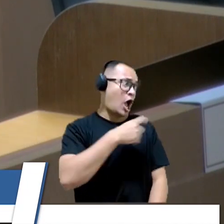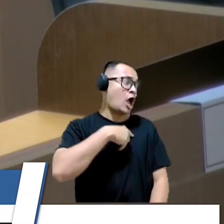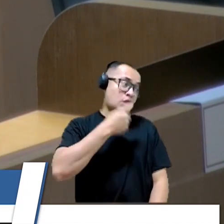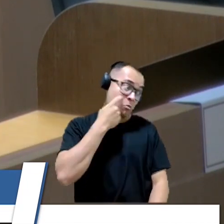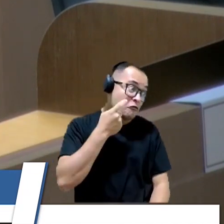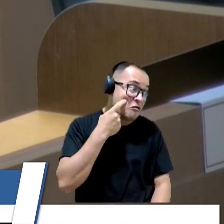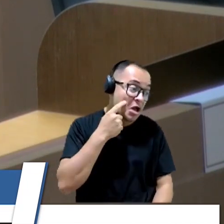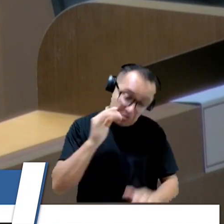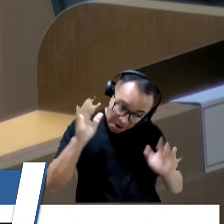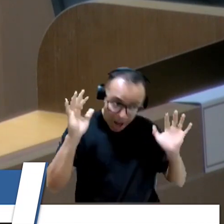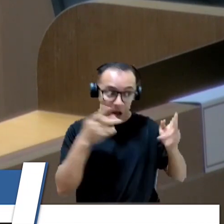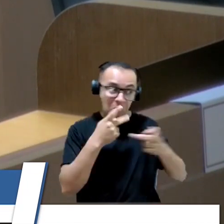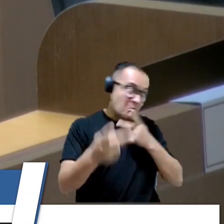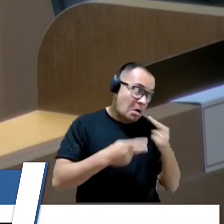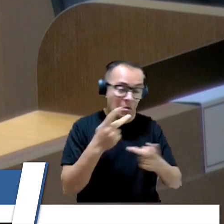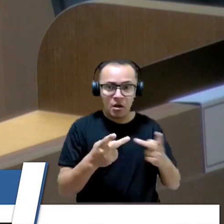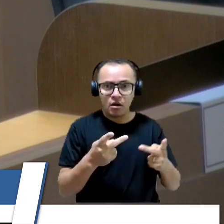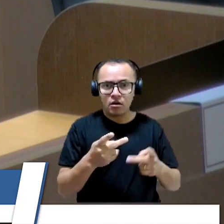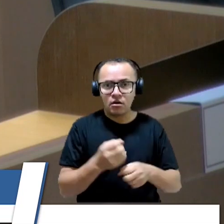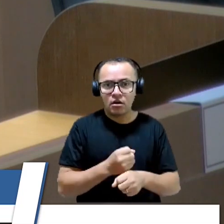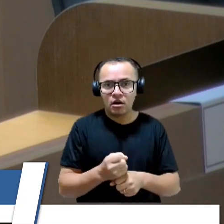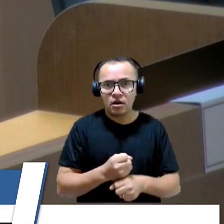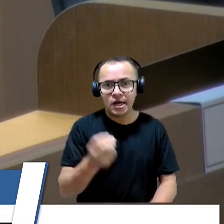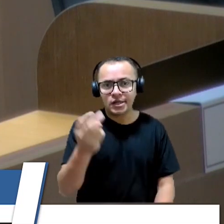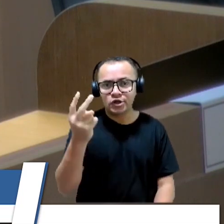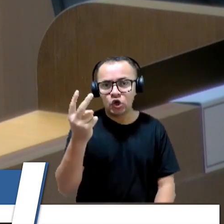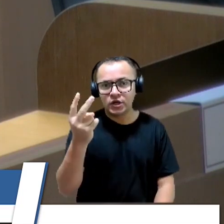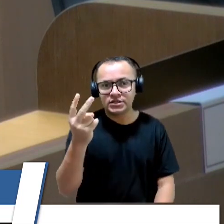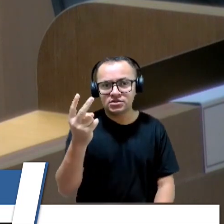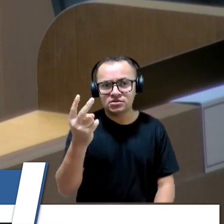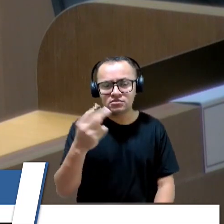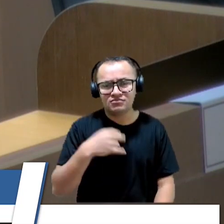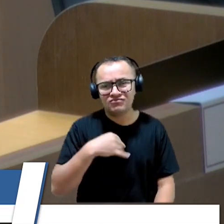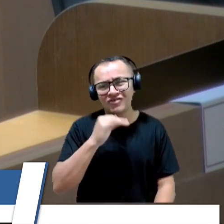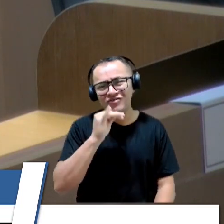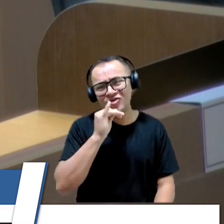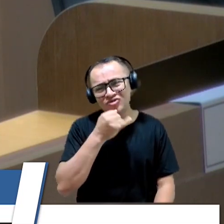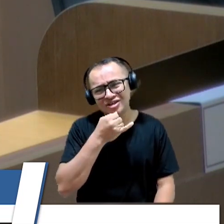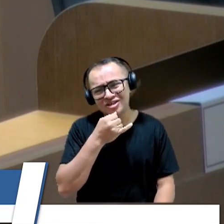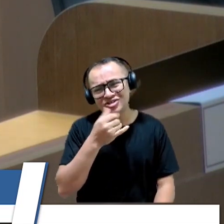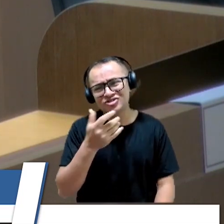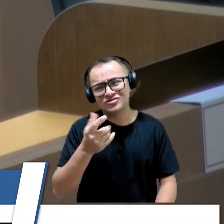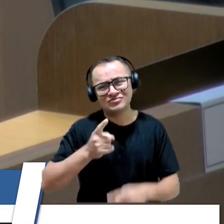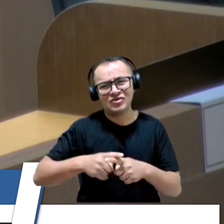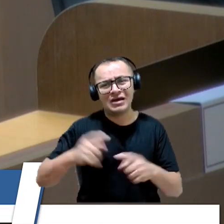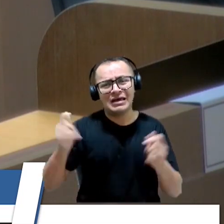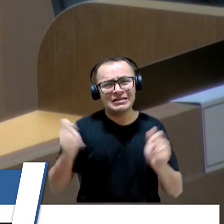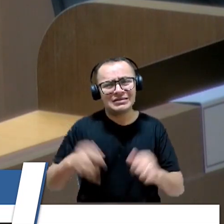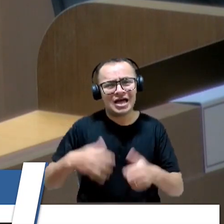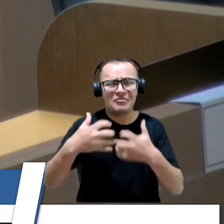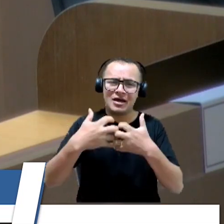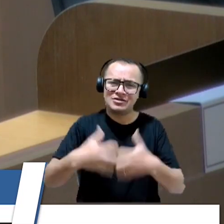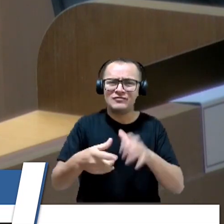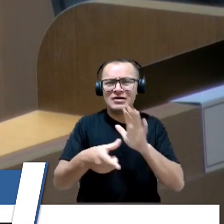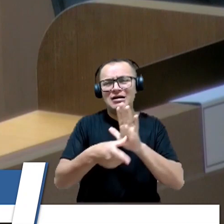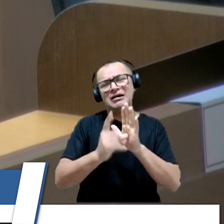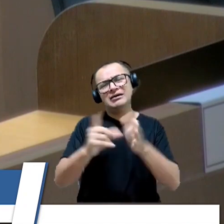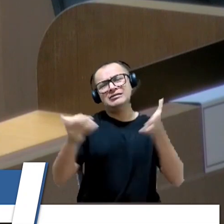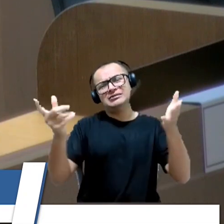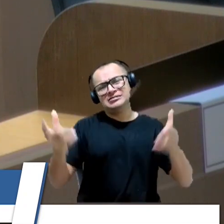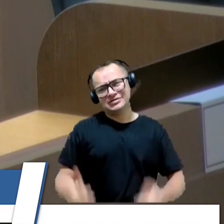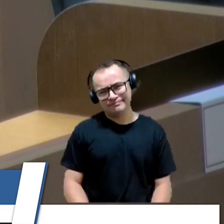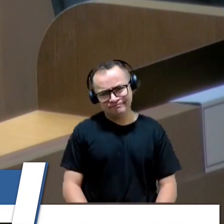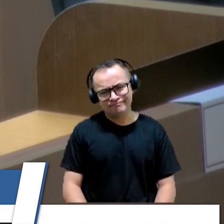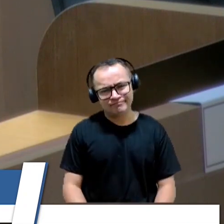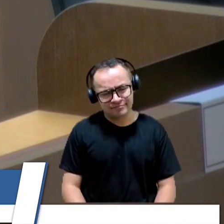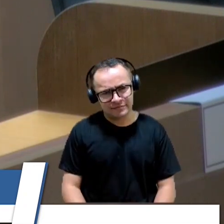Então, depois de 2 anos, eu só apenas fico triste com isso, eu acho que as coisas podem ser resolvidas bem antes, né? E outra coisa aqui que